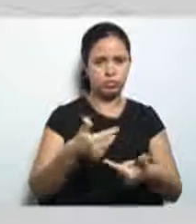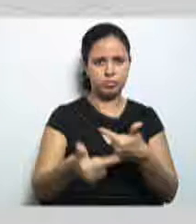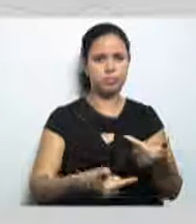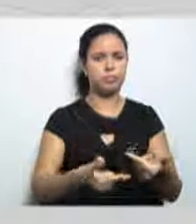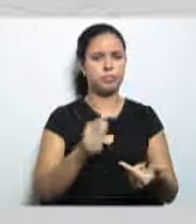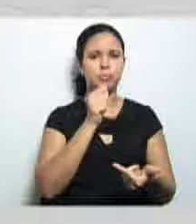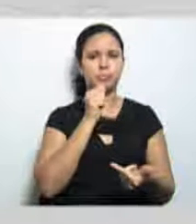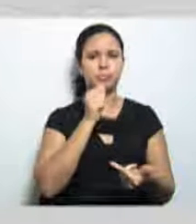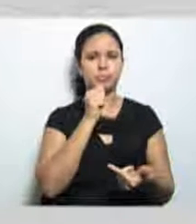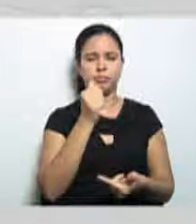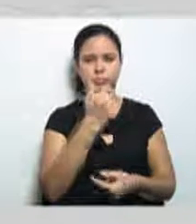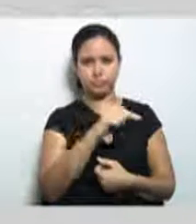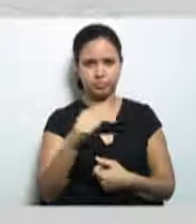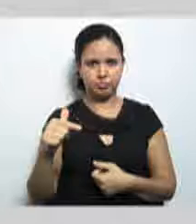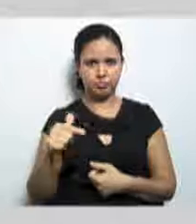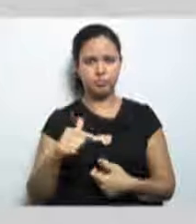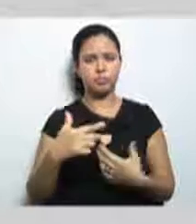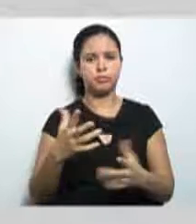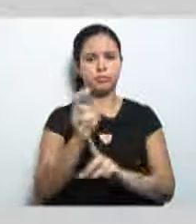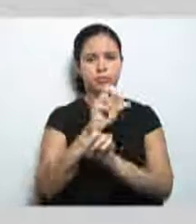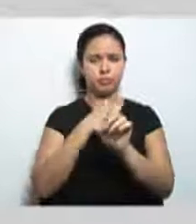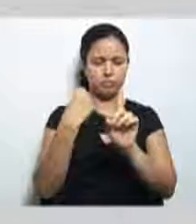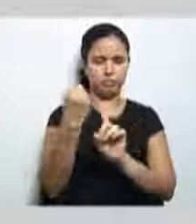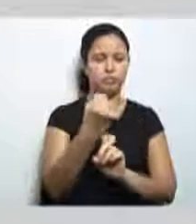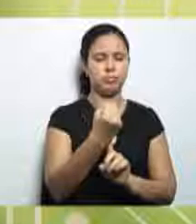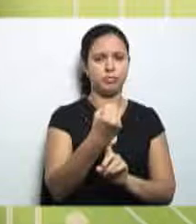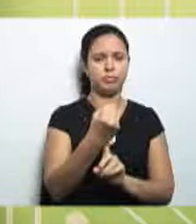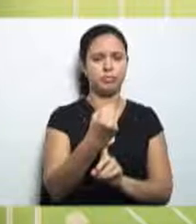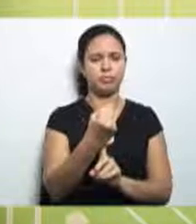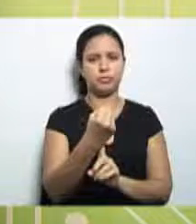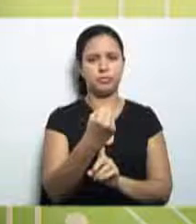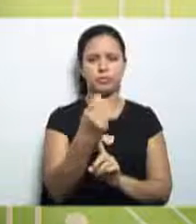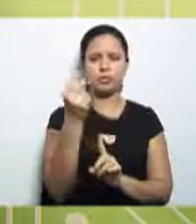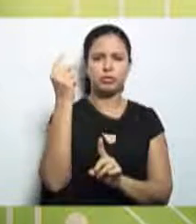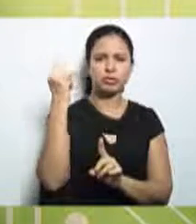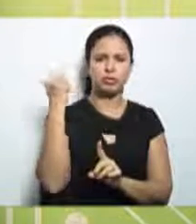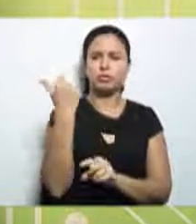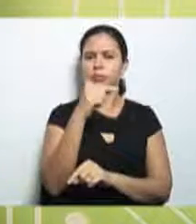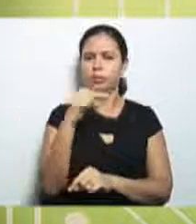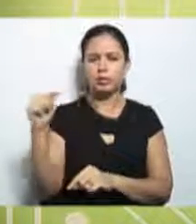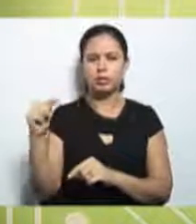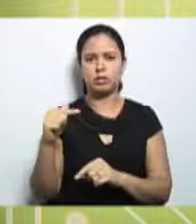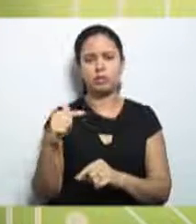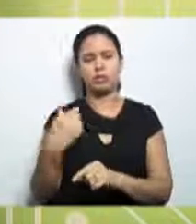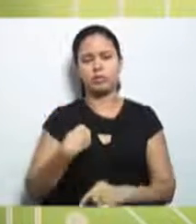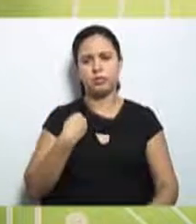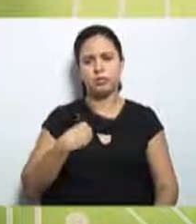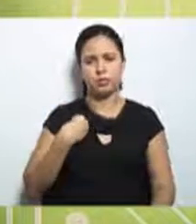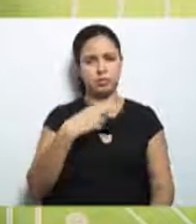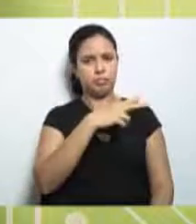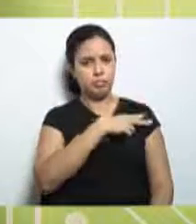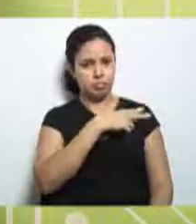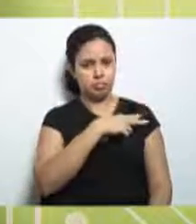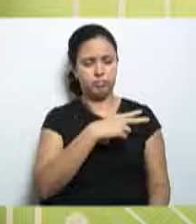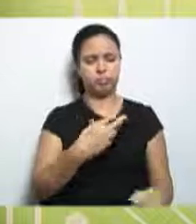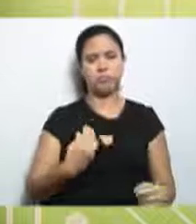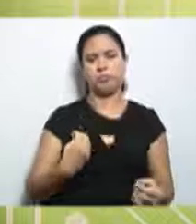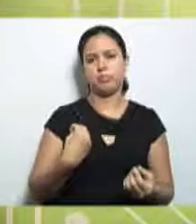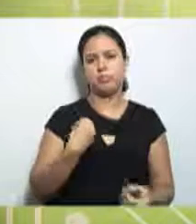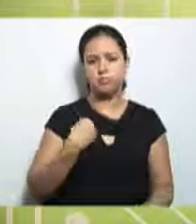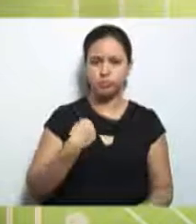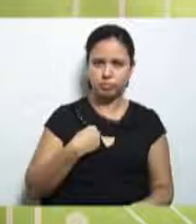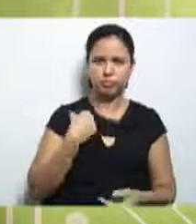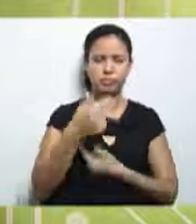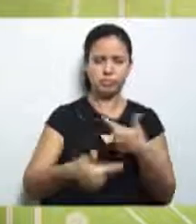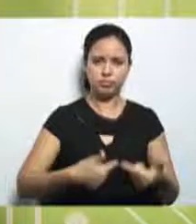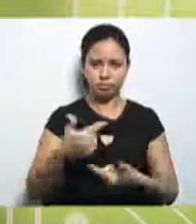sociedades. Então, nesse tipo de sociedade, não existia a vida privada e a vida do trabalho, né? Ao mesmo